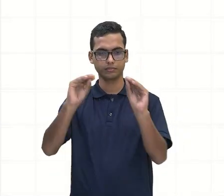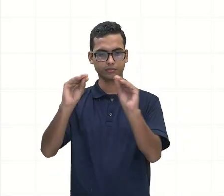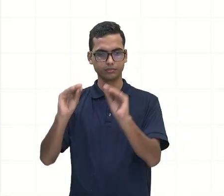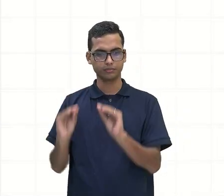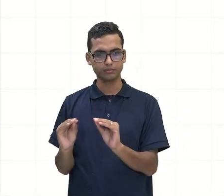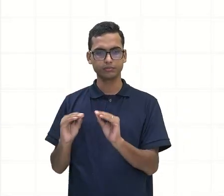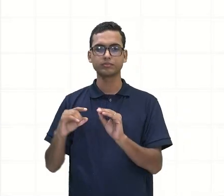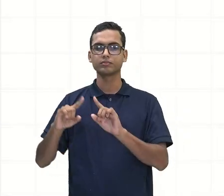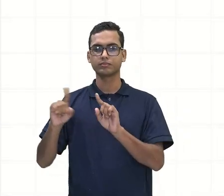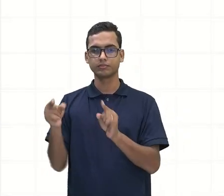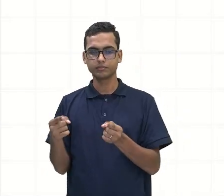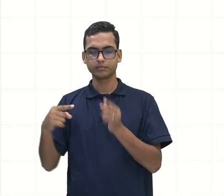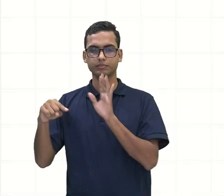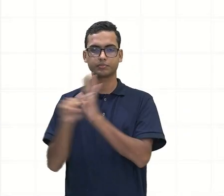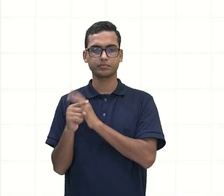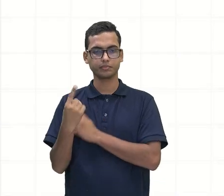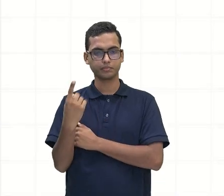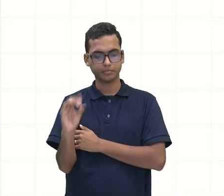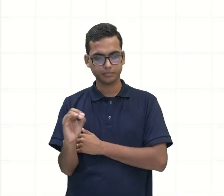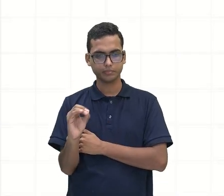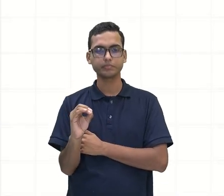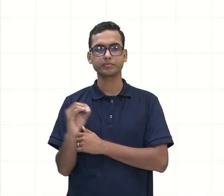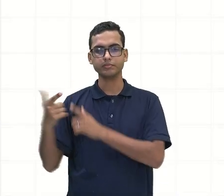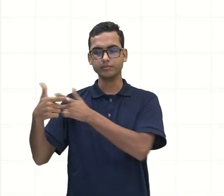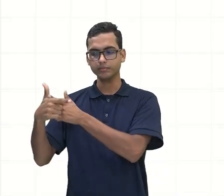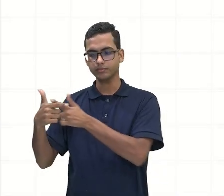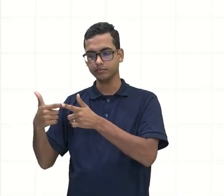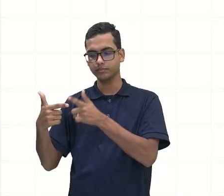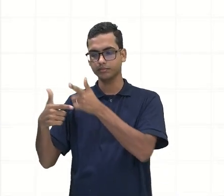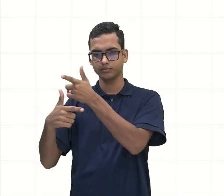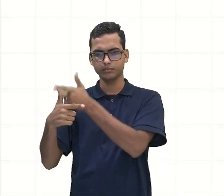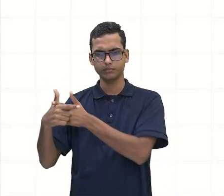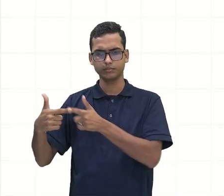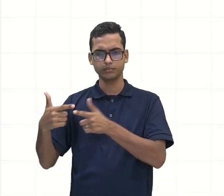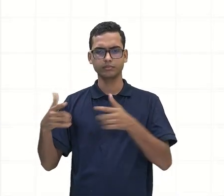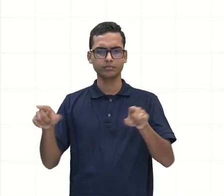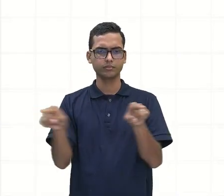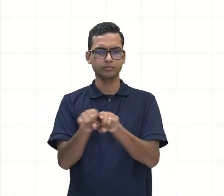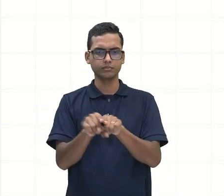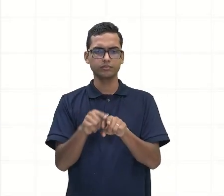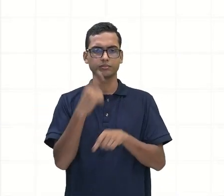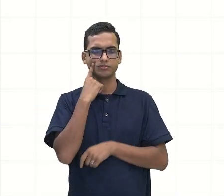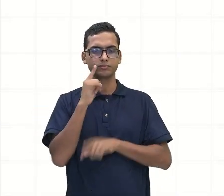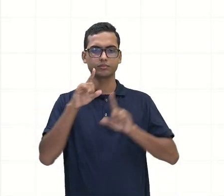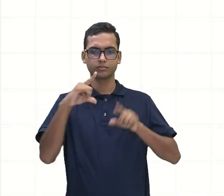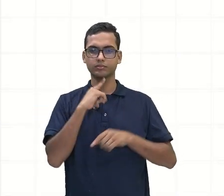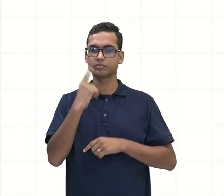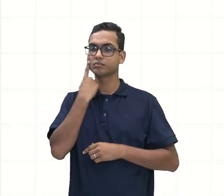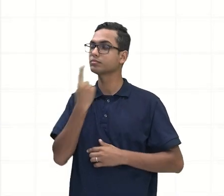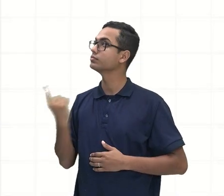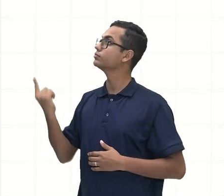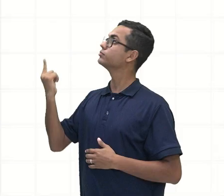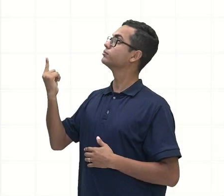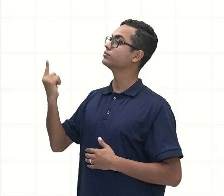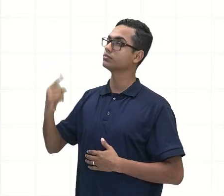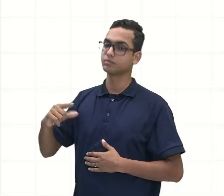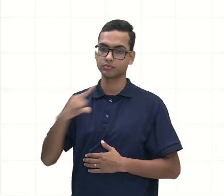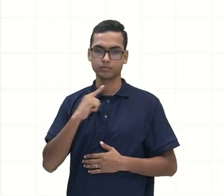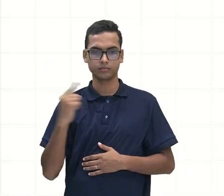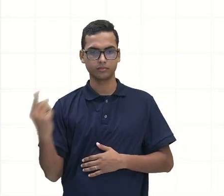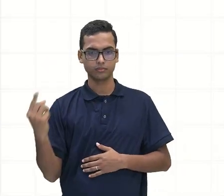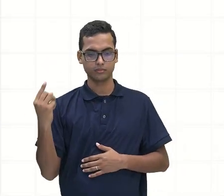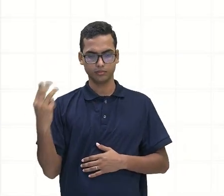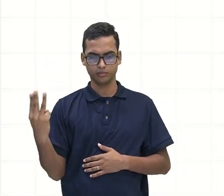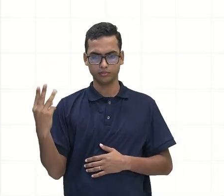menos 10, dividido por menos 10, mais, ó, eu tenho uma divisão aqui, ó, 32 dividido